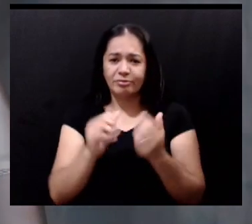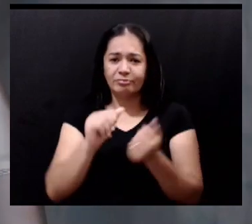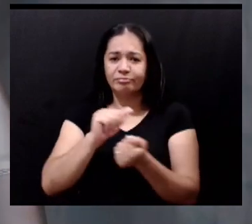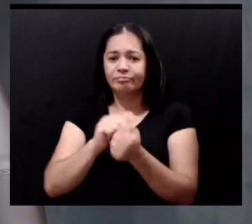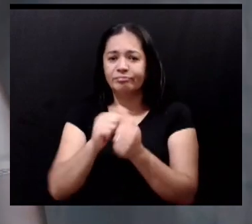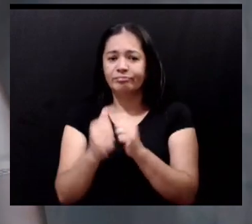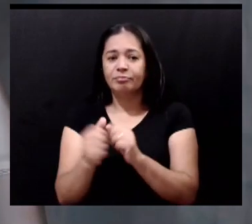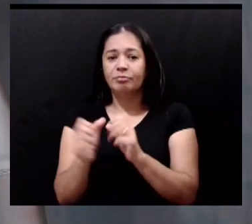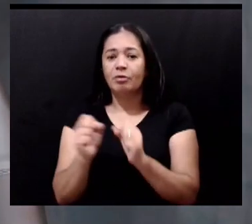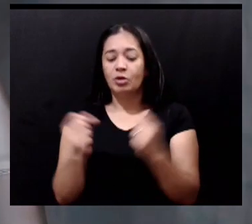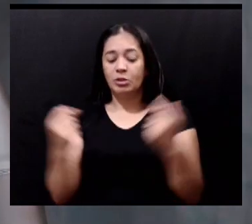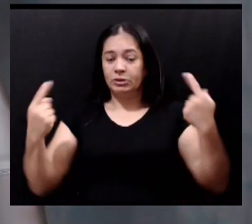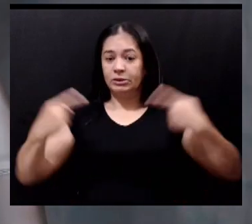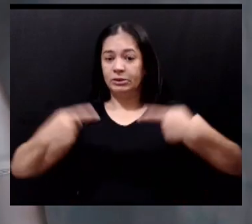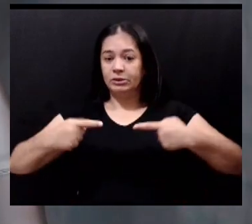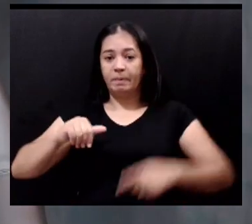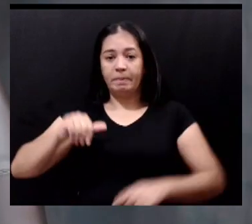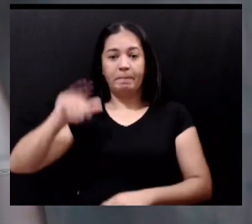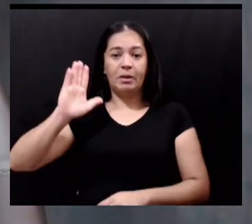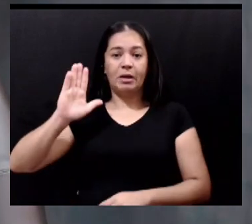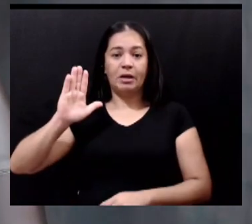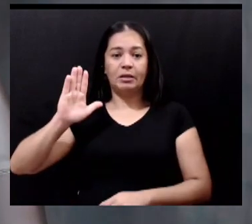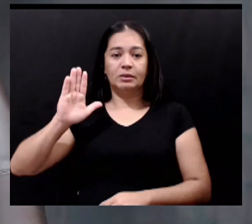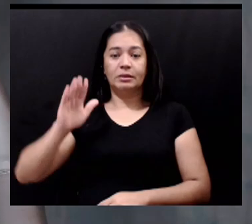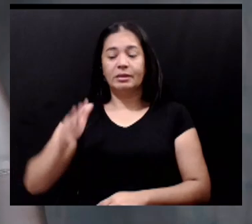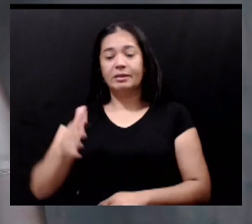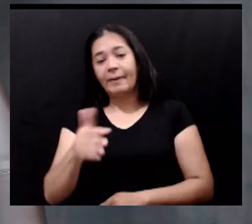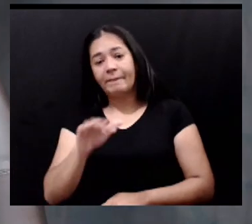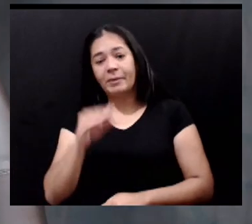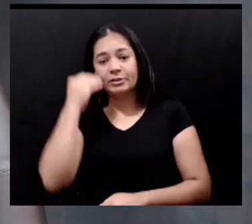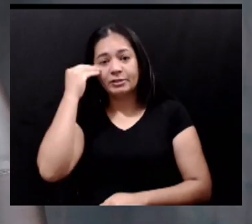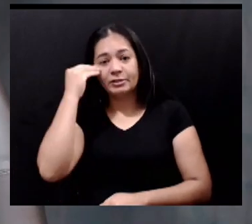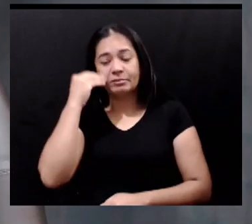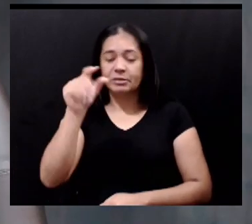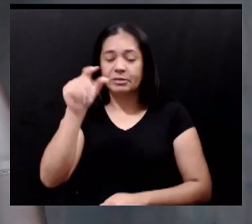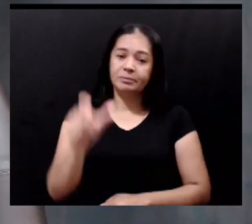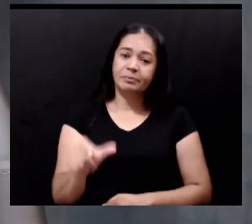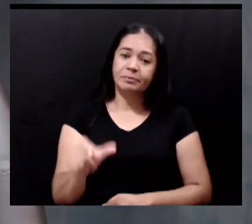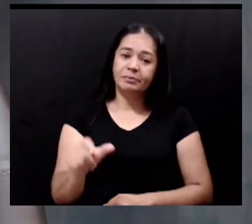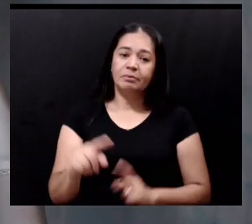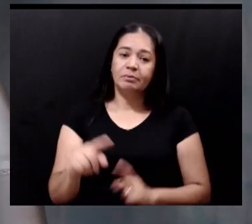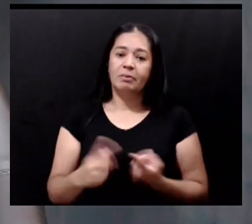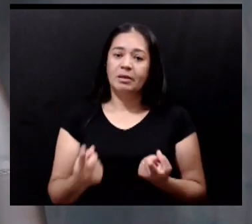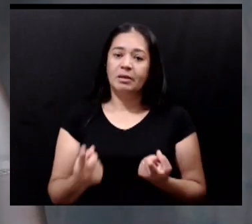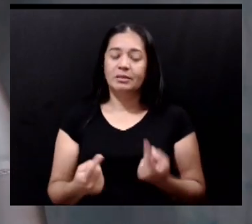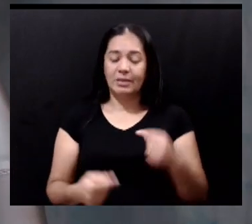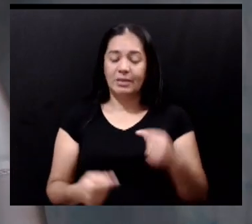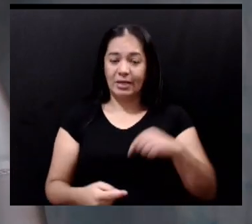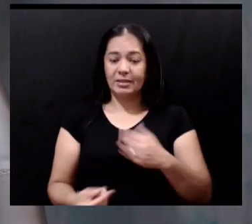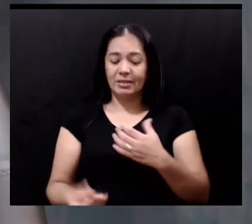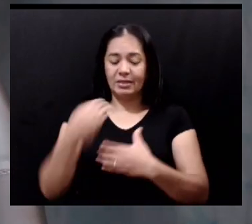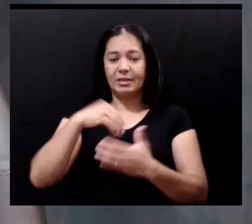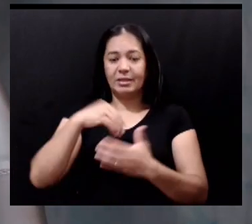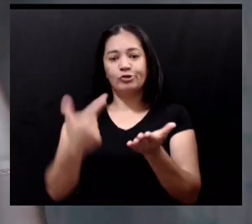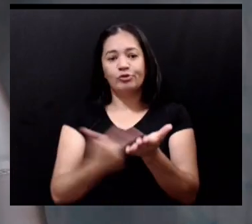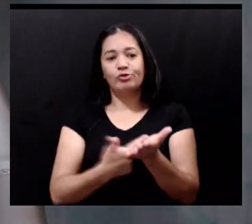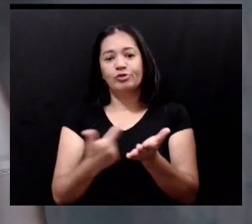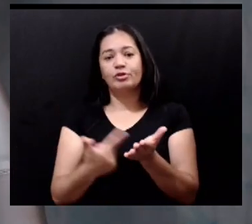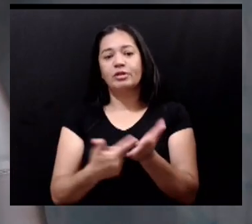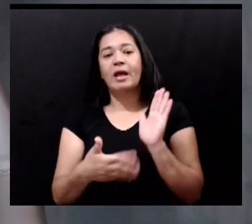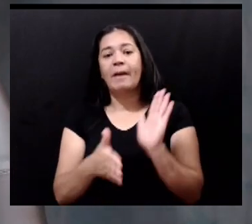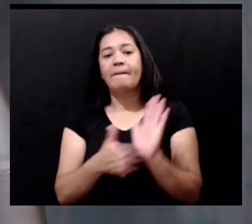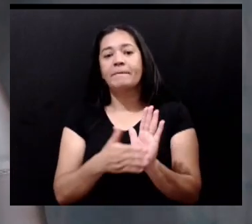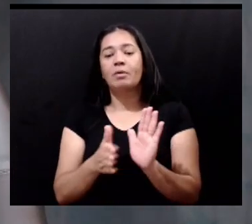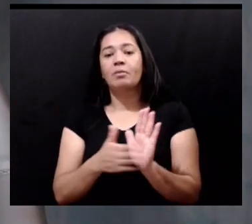desafiador, dependendo da experiência dela, né? Mas aqui dentro do livro, a proposta é abrir esses caminhos,